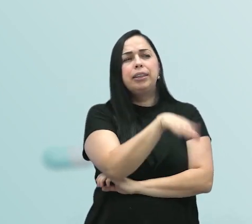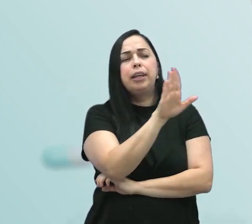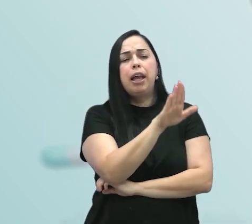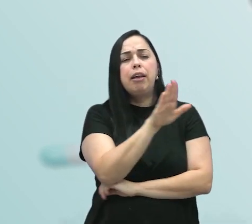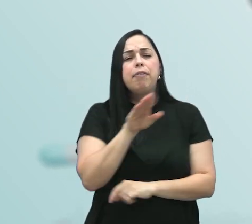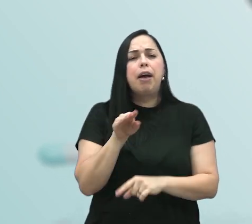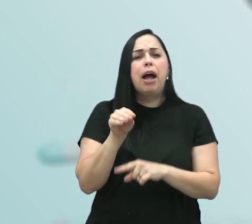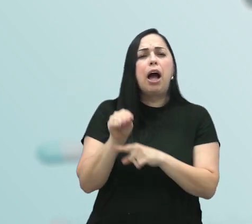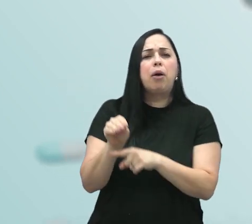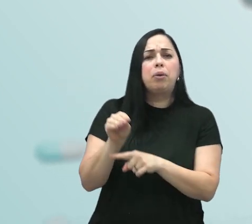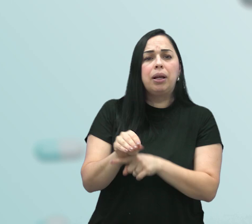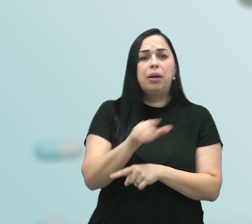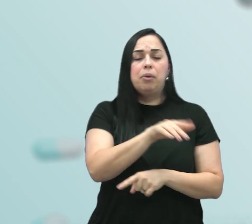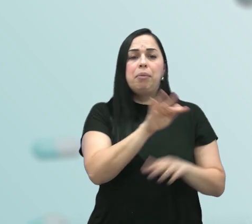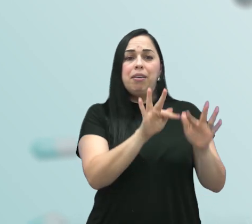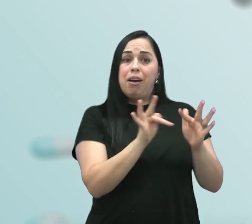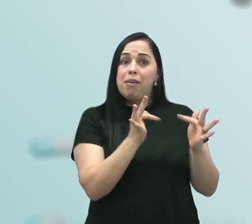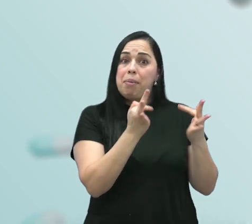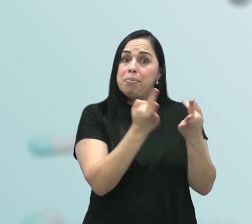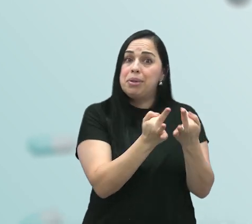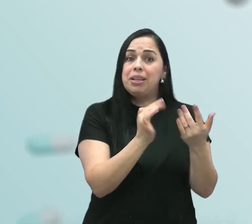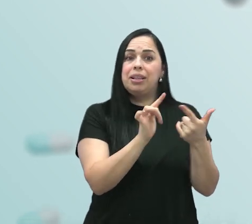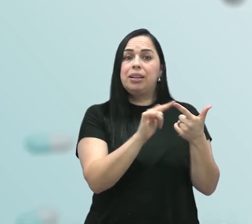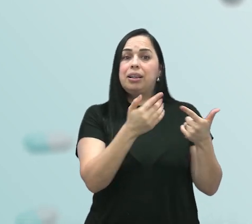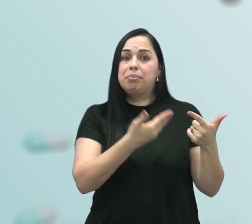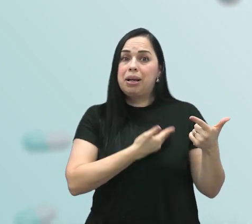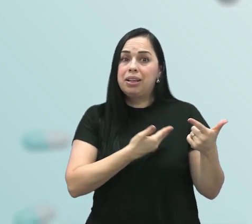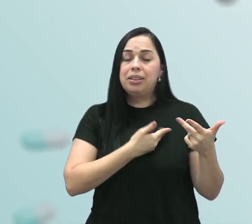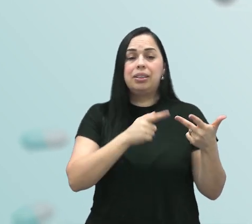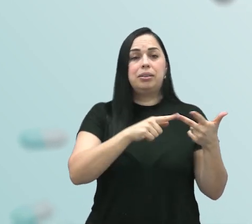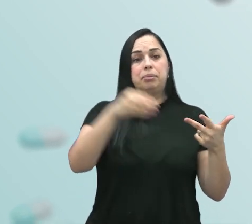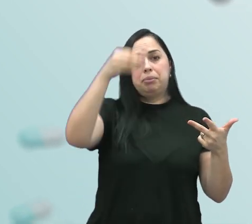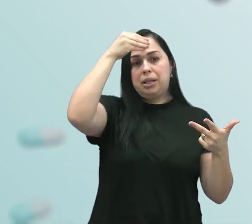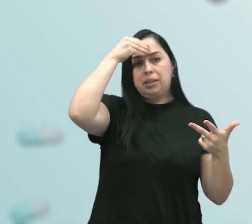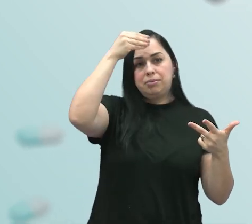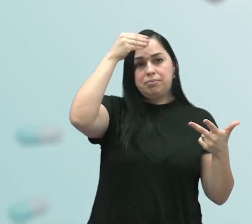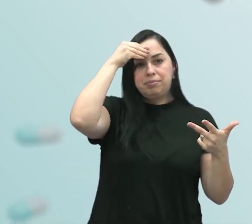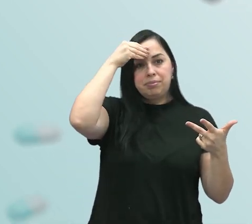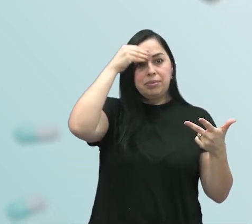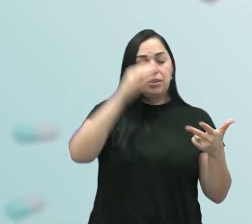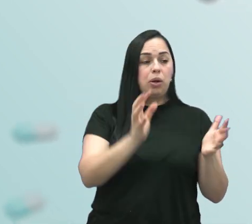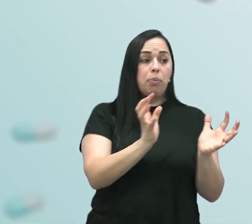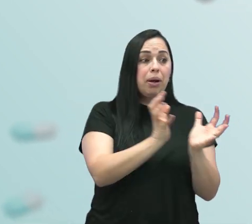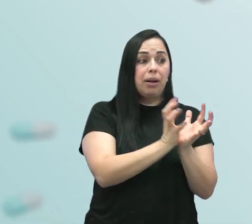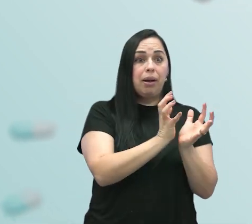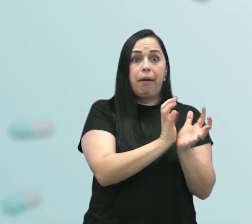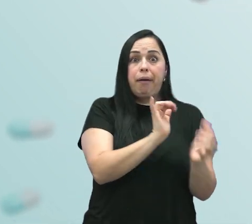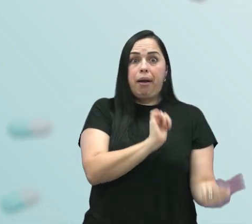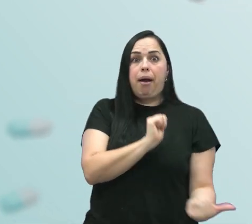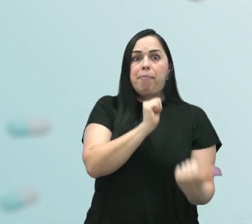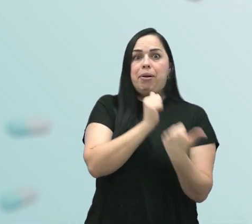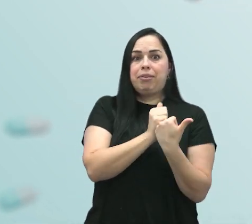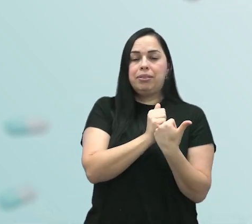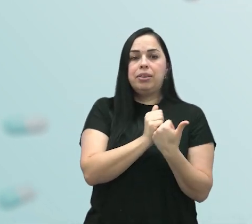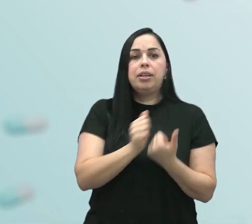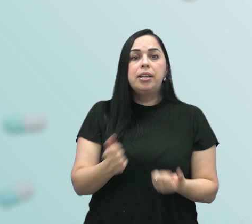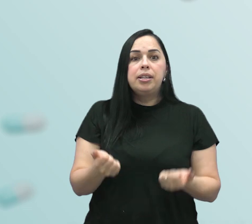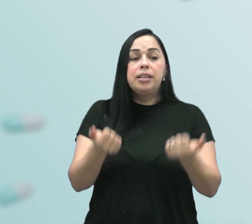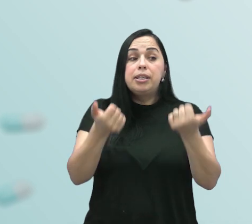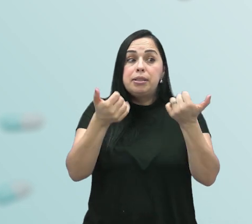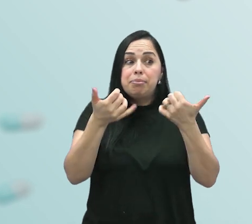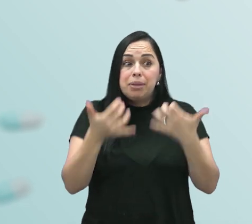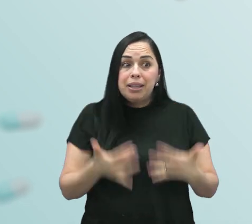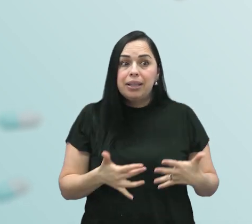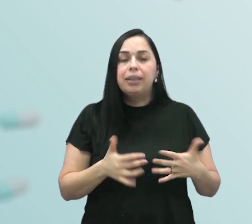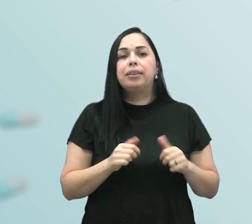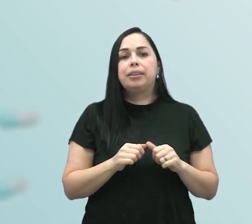quem você poderia contar, algum parente, amigo, padrinhos. Então, conte com a sua rede de apoio e fale que